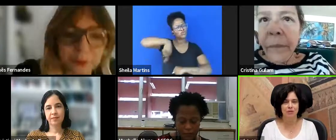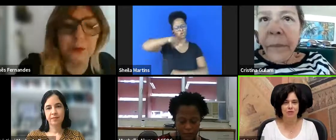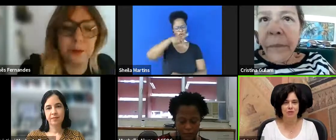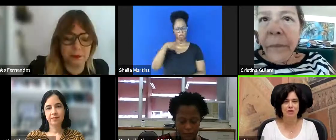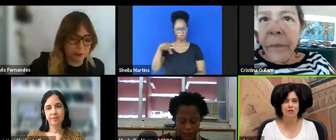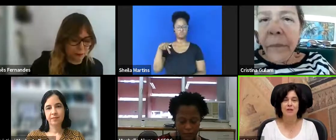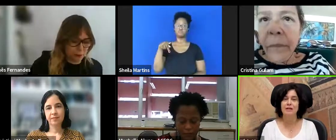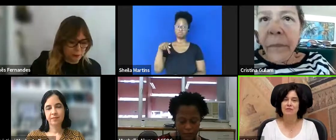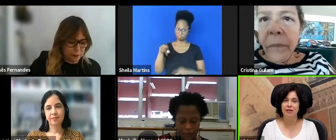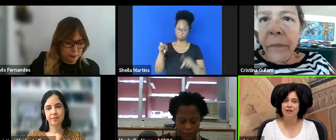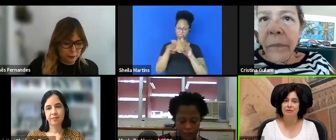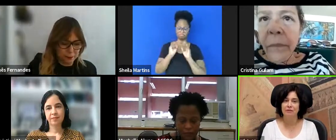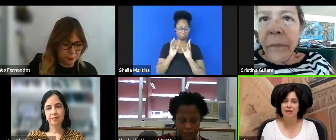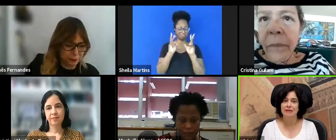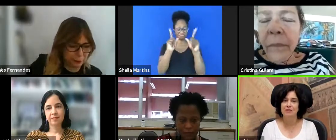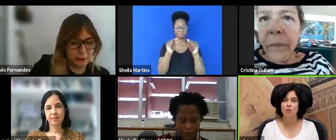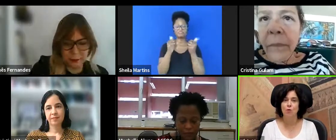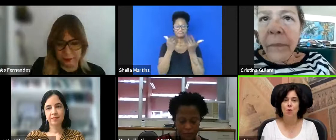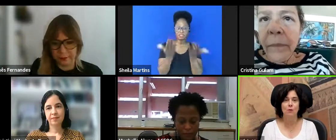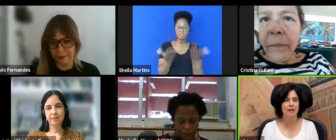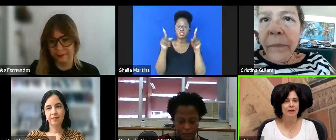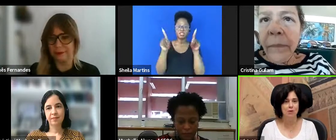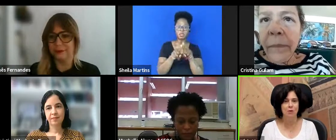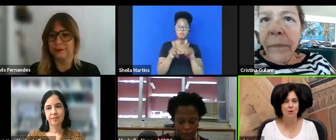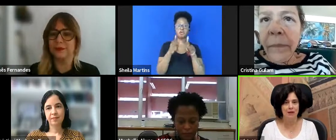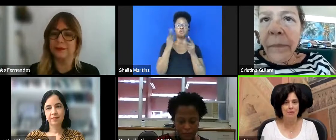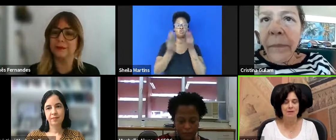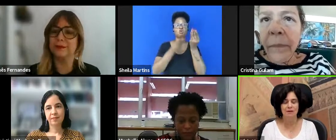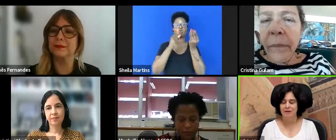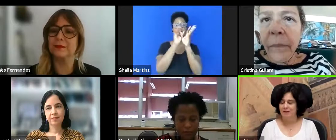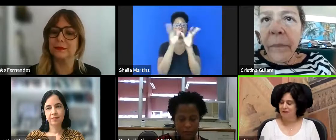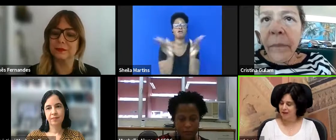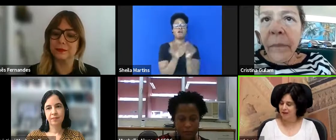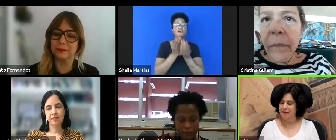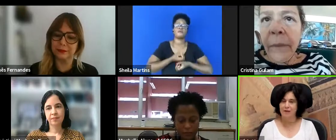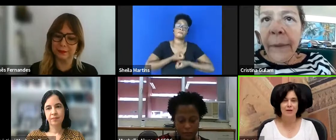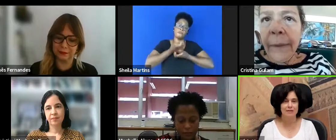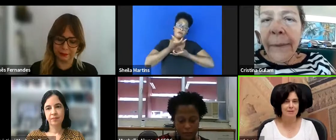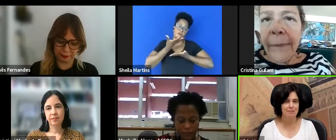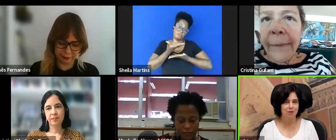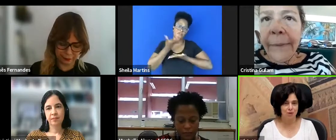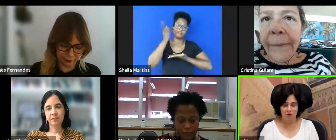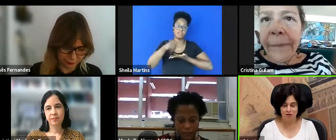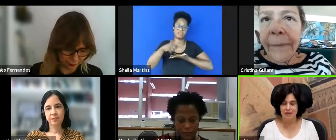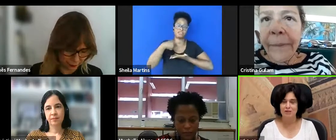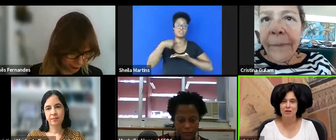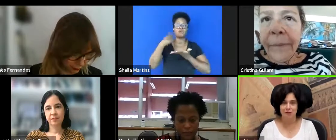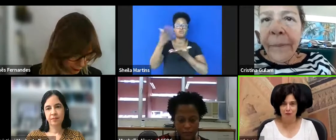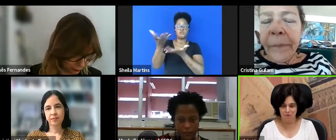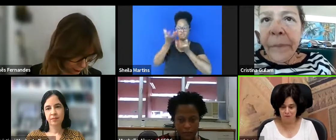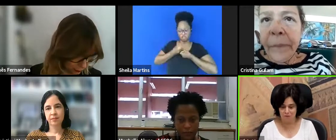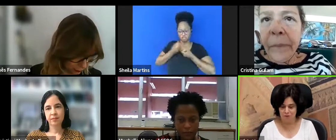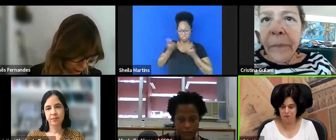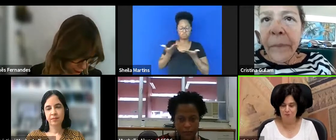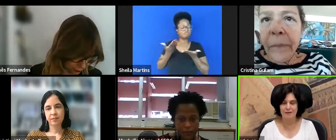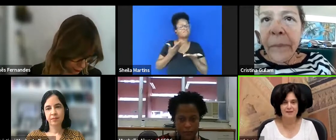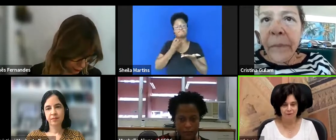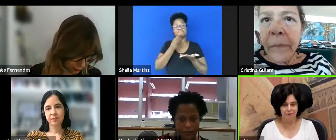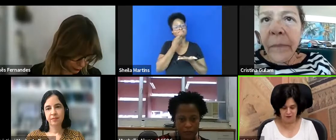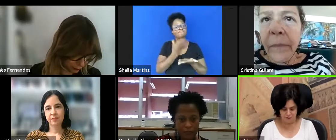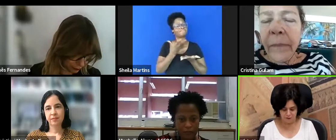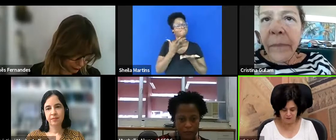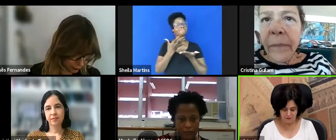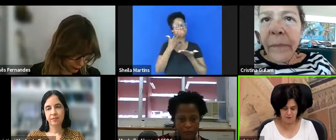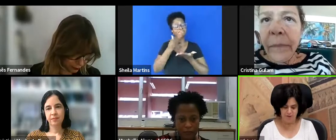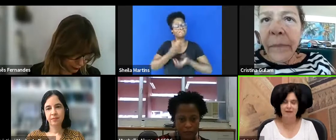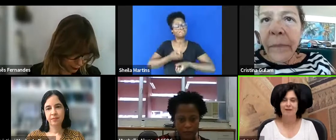professoras e professores. E farei isso com um pequeno poema, né, que eu recebi hoje e achei tão